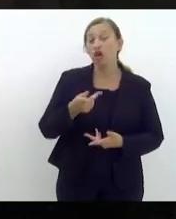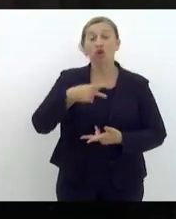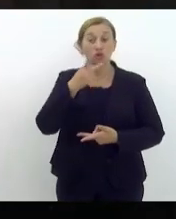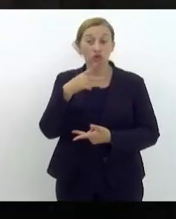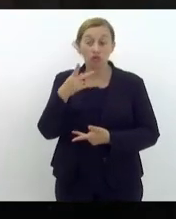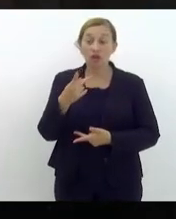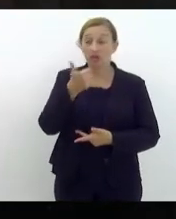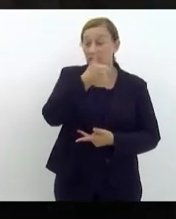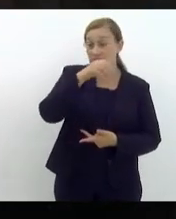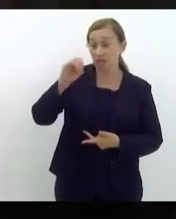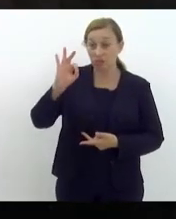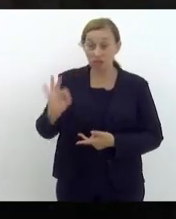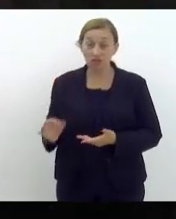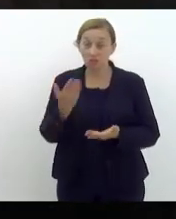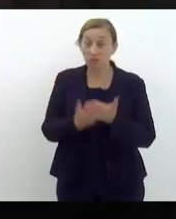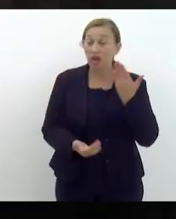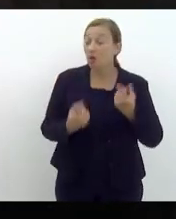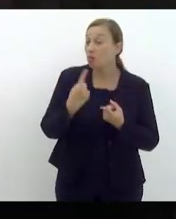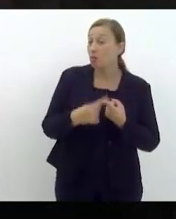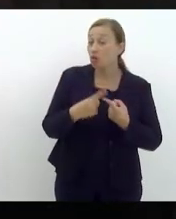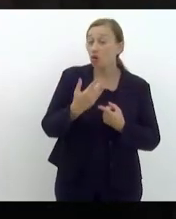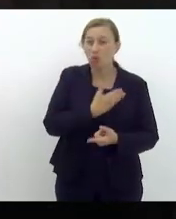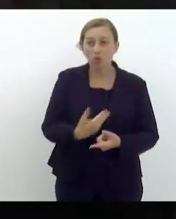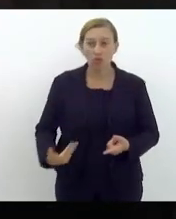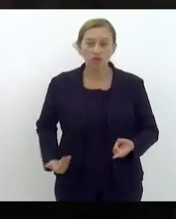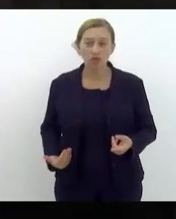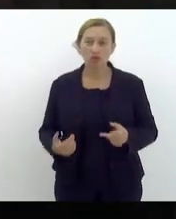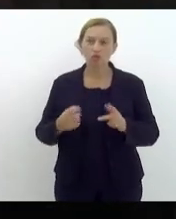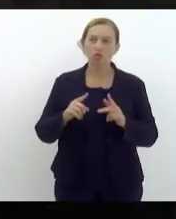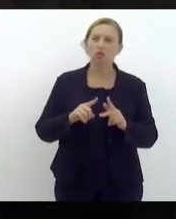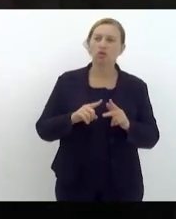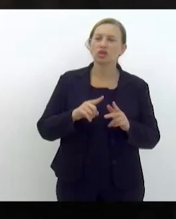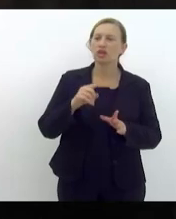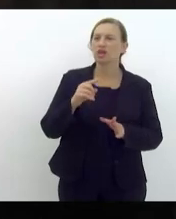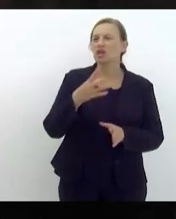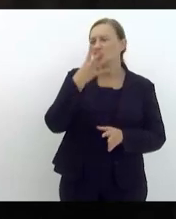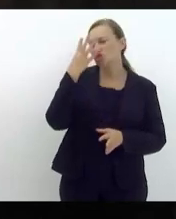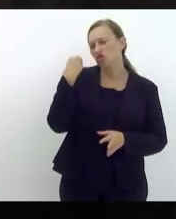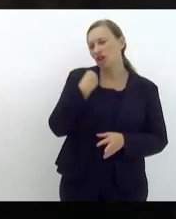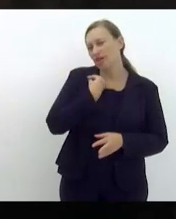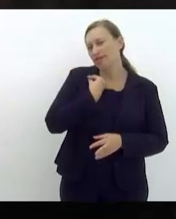eu falo que 100% perde porque o governador mexe ignora